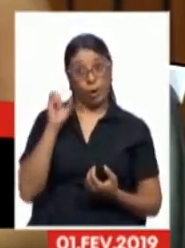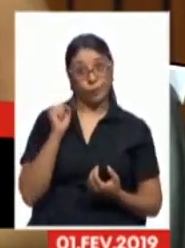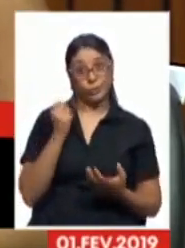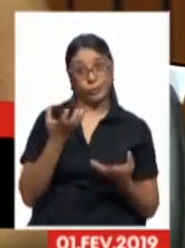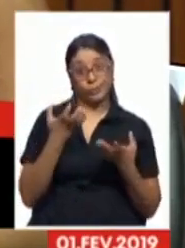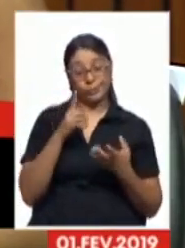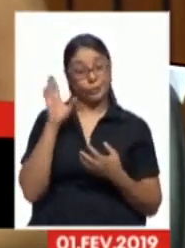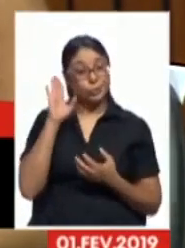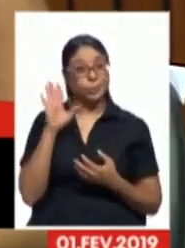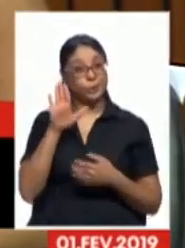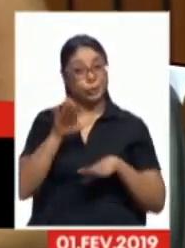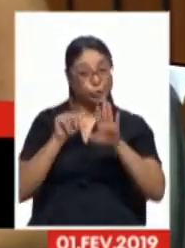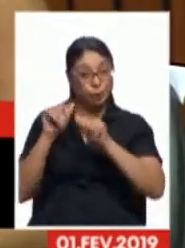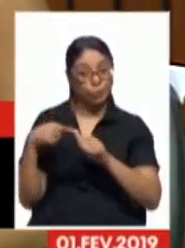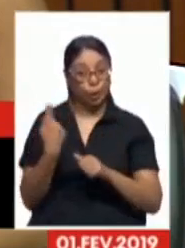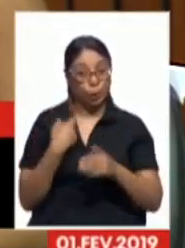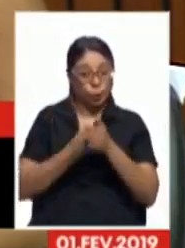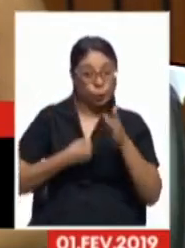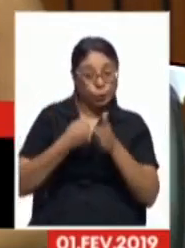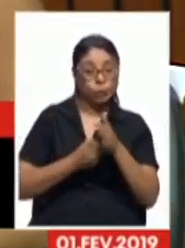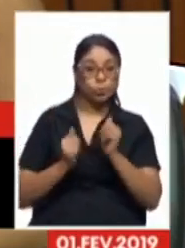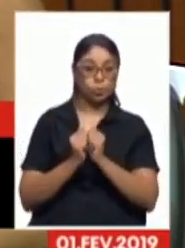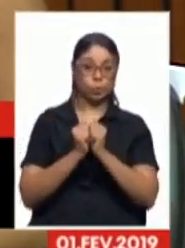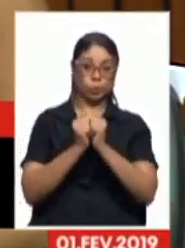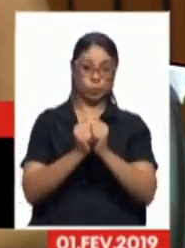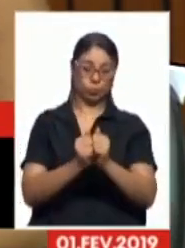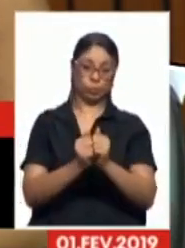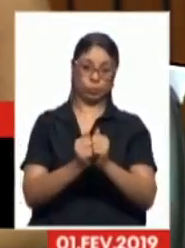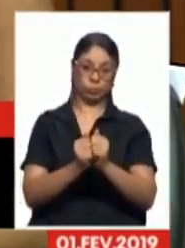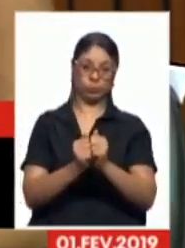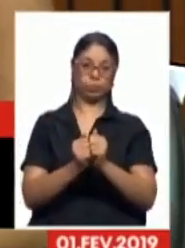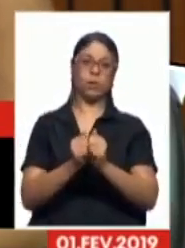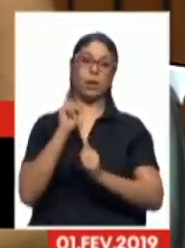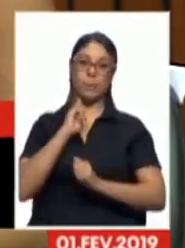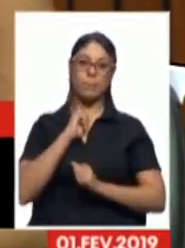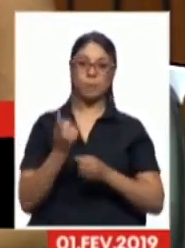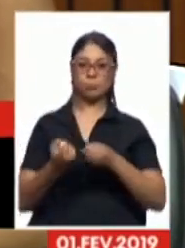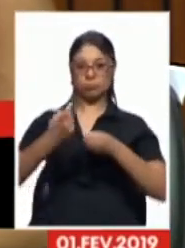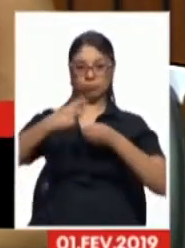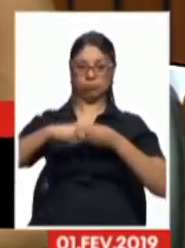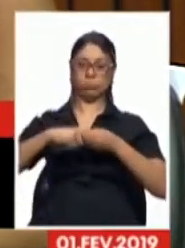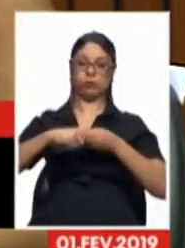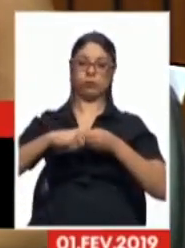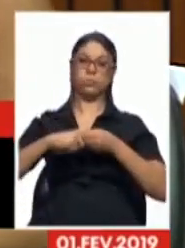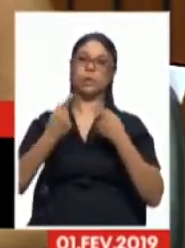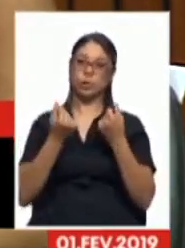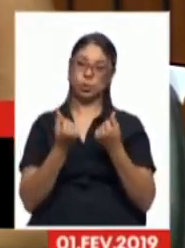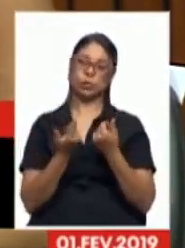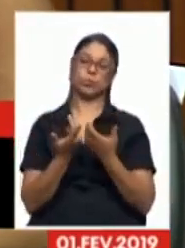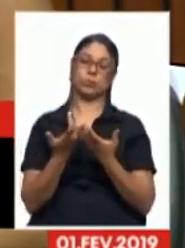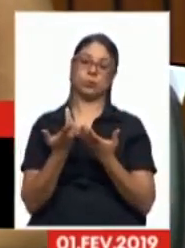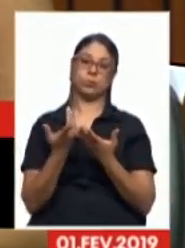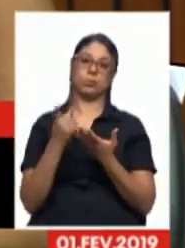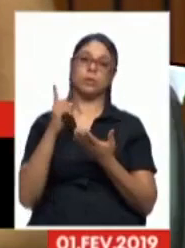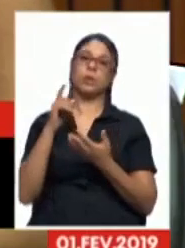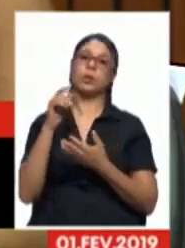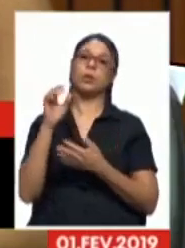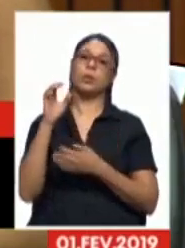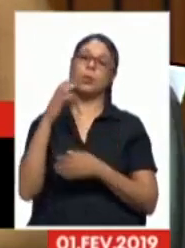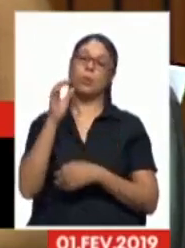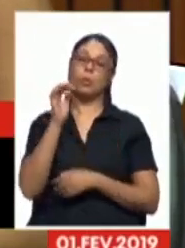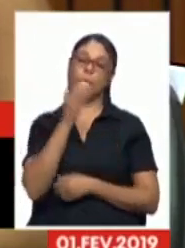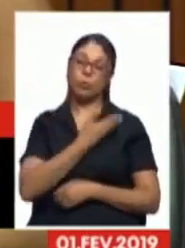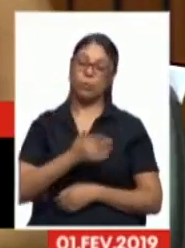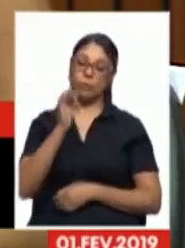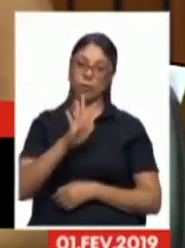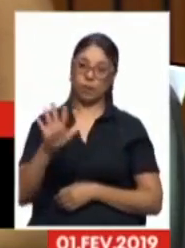que ele nos chamasse para lutar para que Minas Gerais fosse ressarcida desse confisco que o governo federal faz de Minas Gerais. Uma